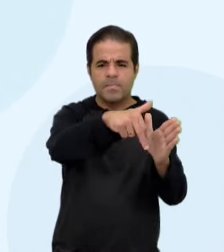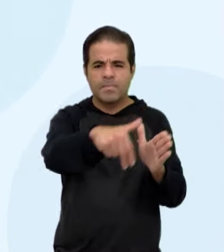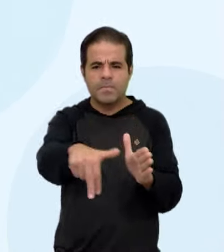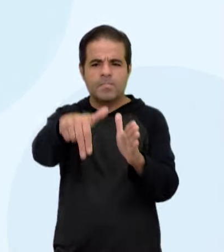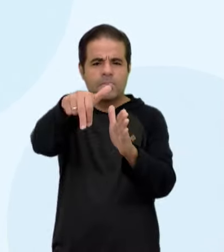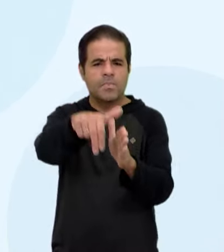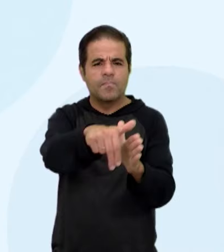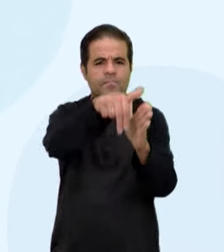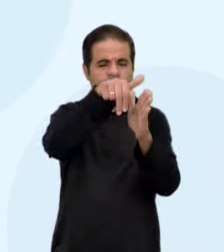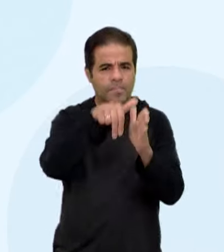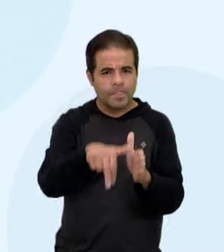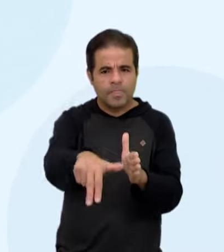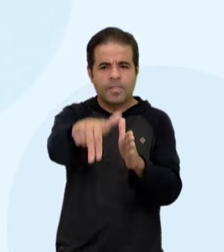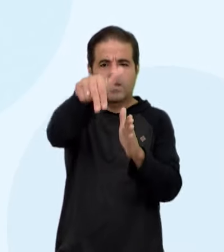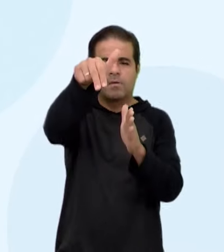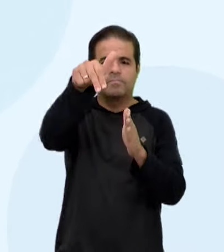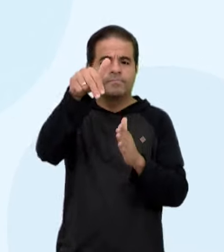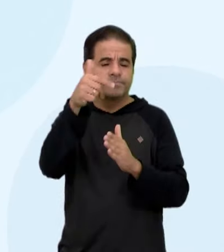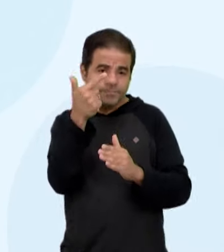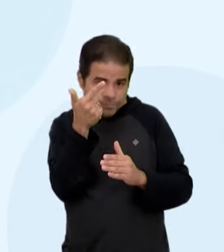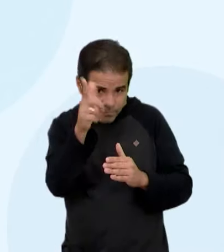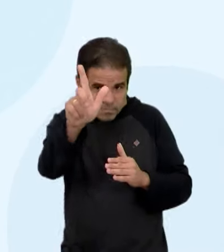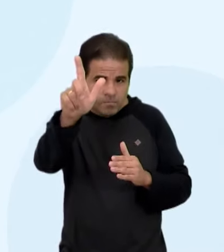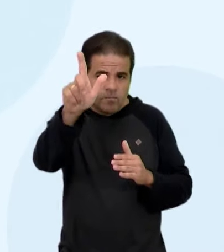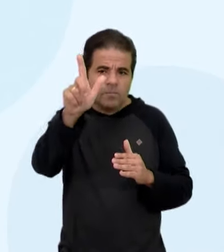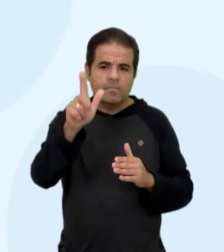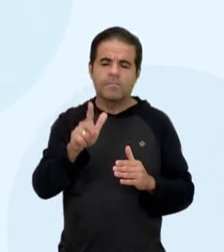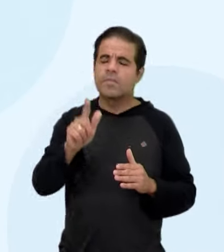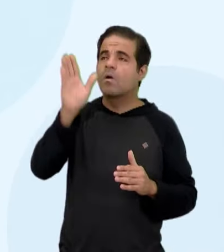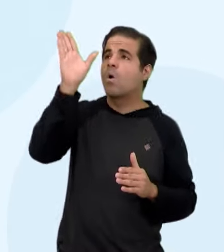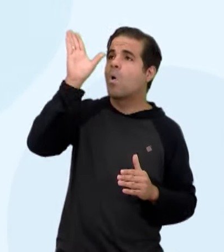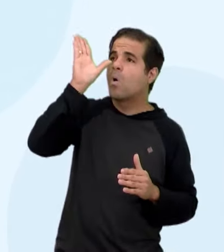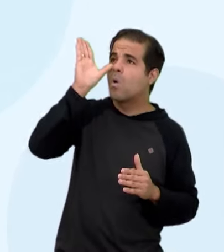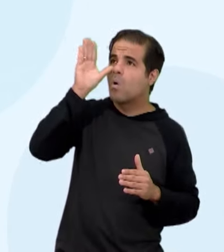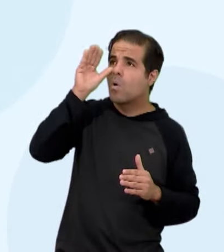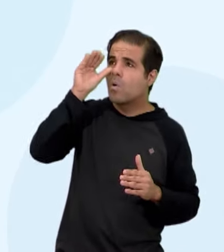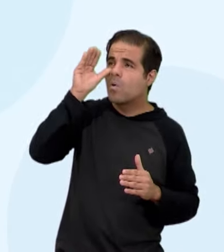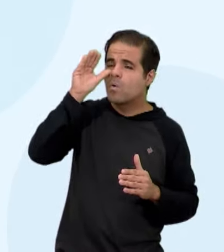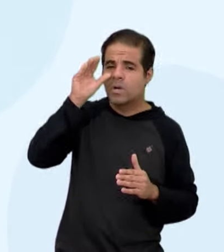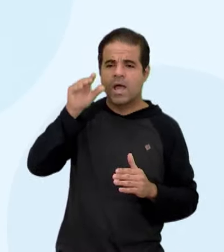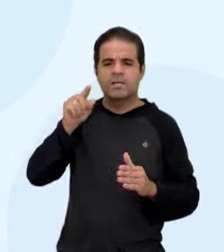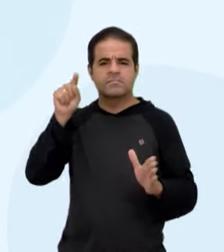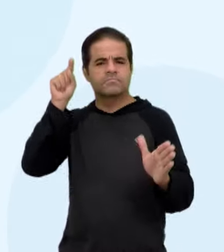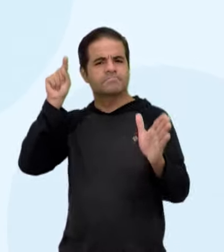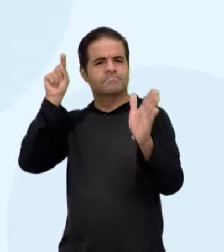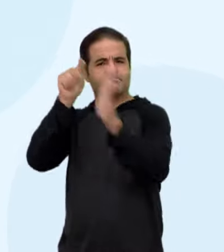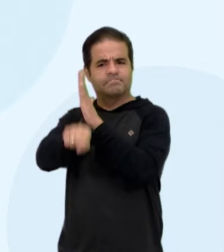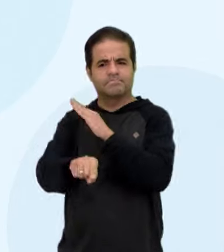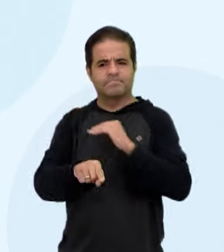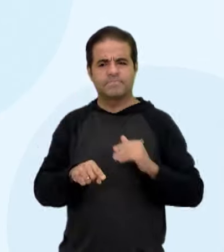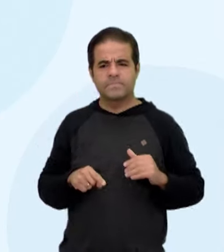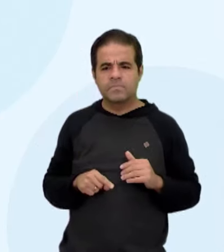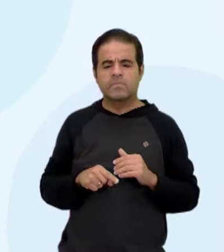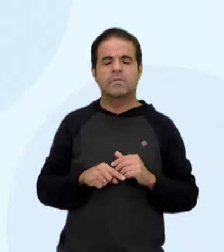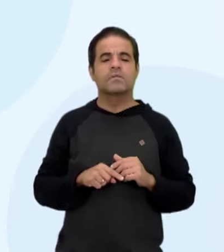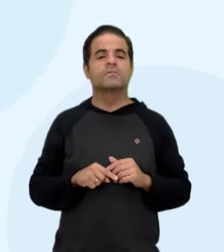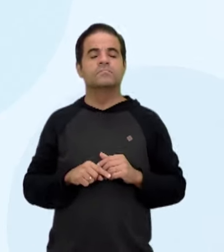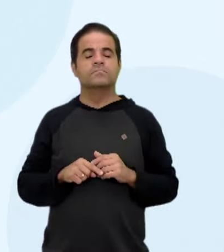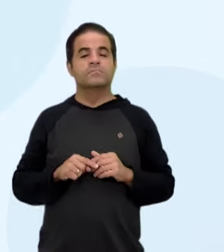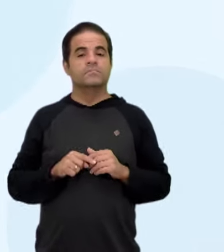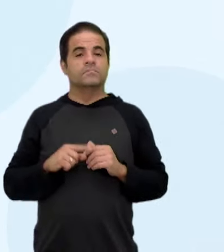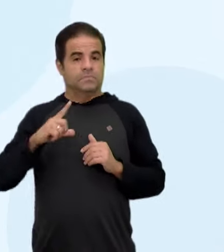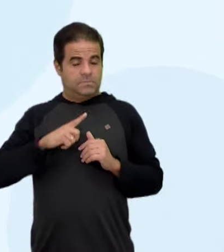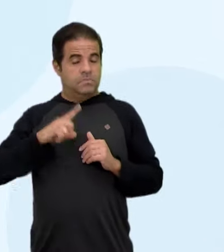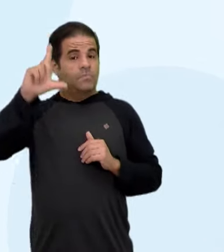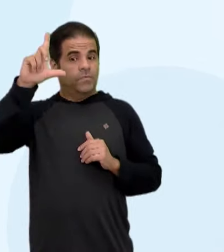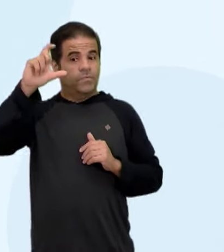Bem, vamos para mais uma curiosidade aqui, mais uma perguntinha para vocês. Aqui vocês veem, né, uma